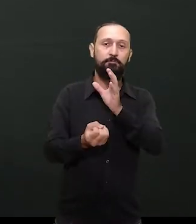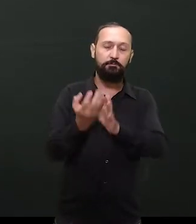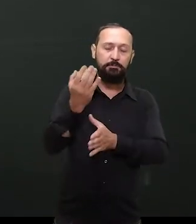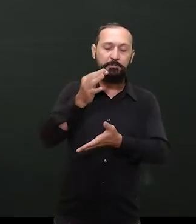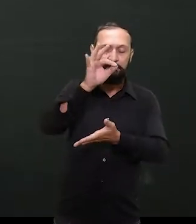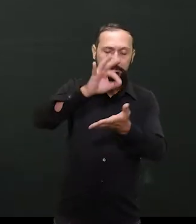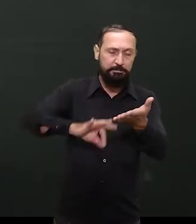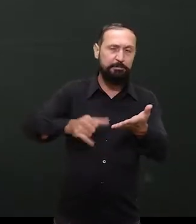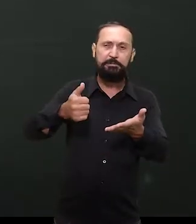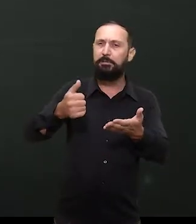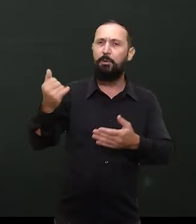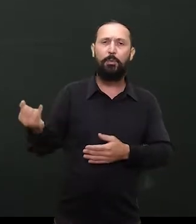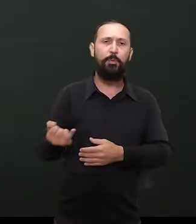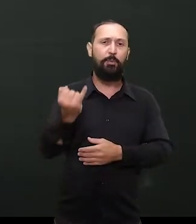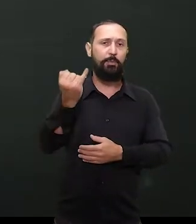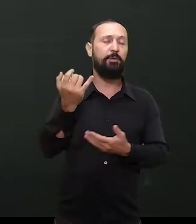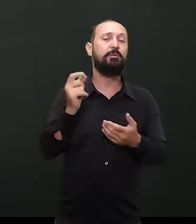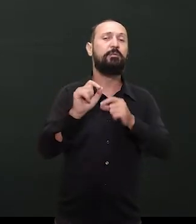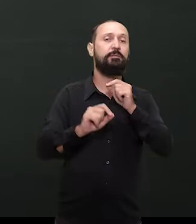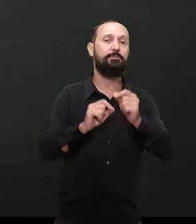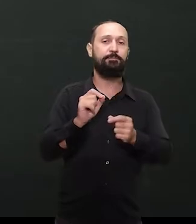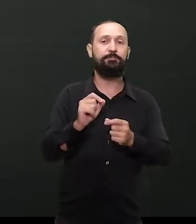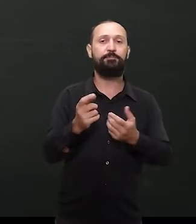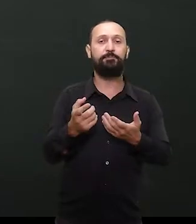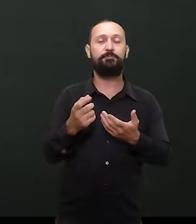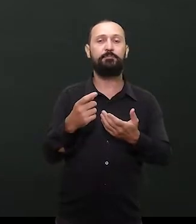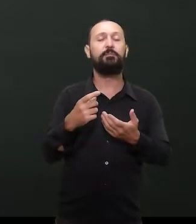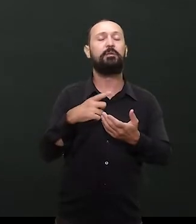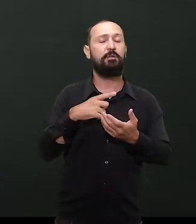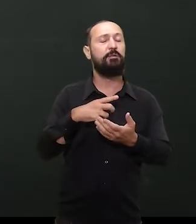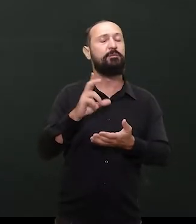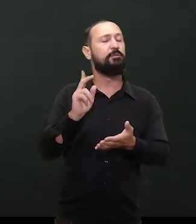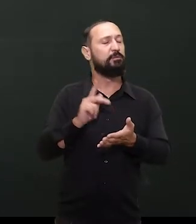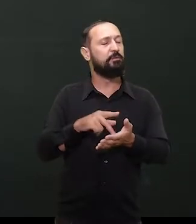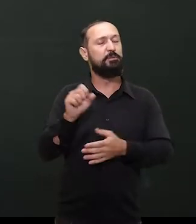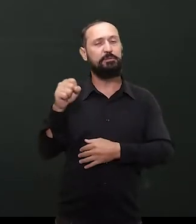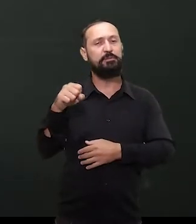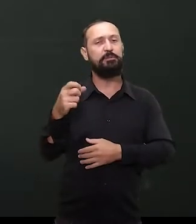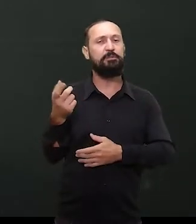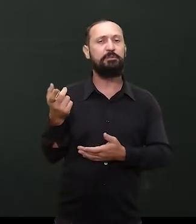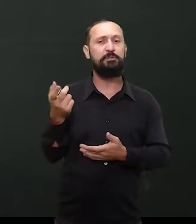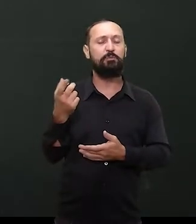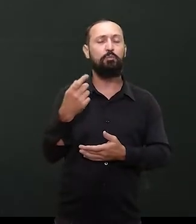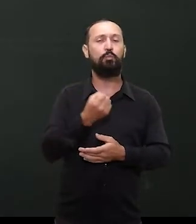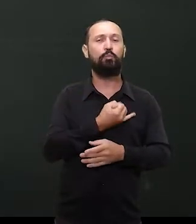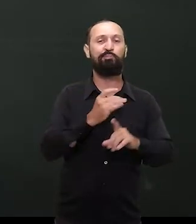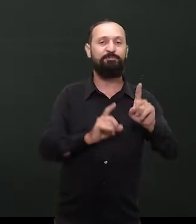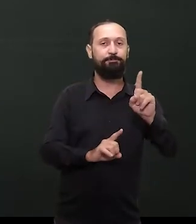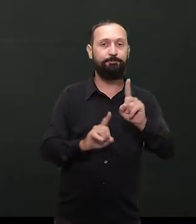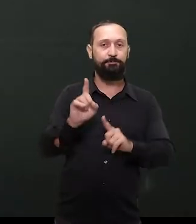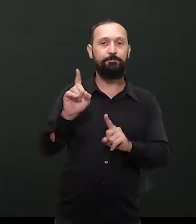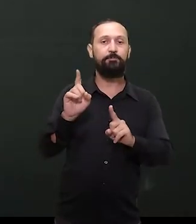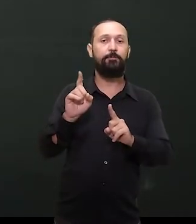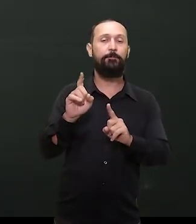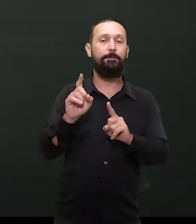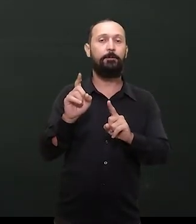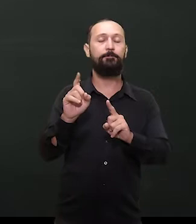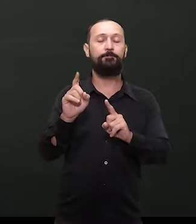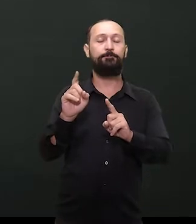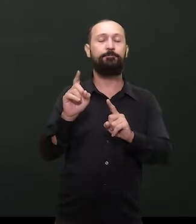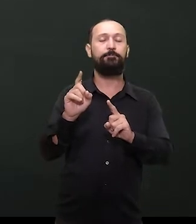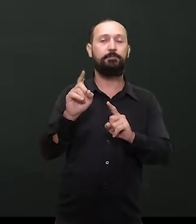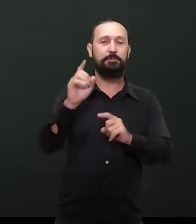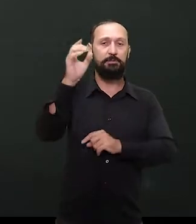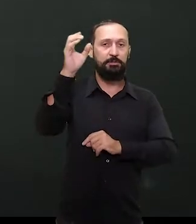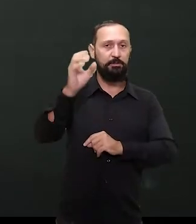lei de suma importância tendo em vista que houve sim um aumento considerado